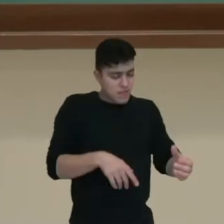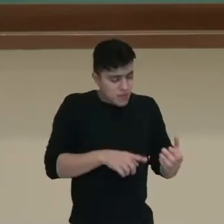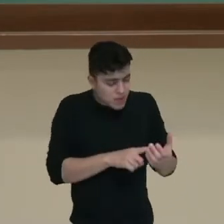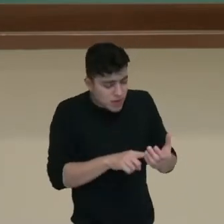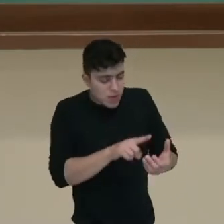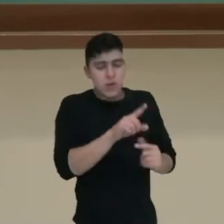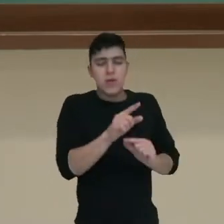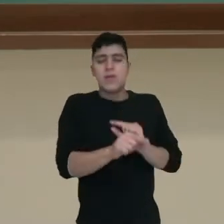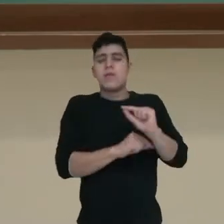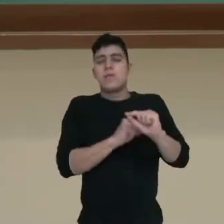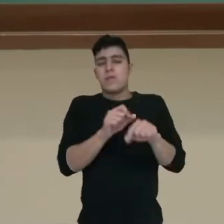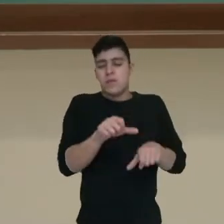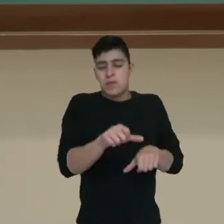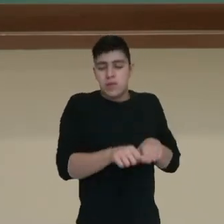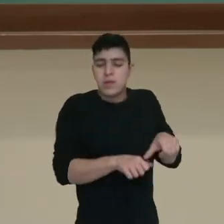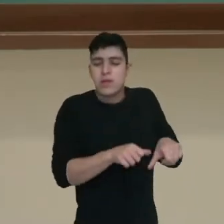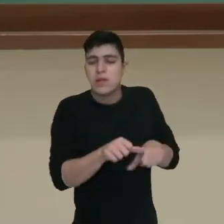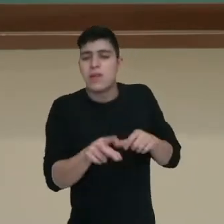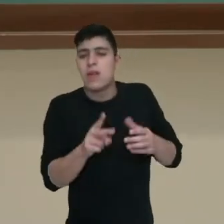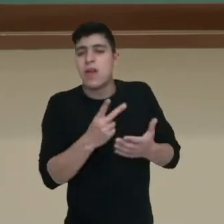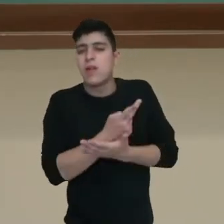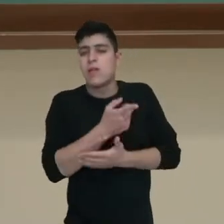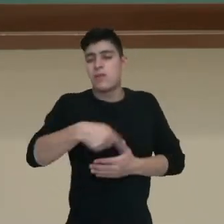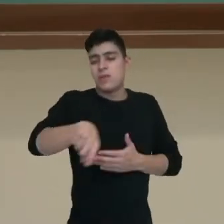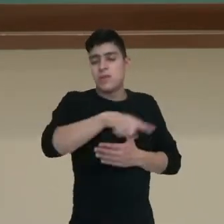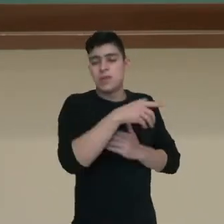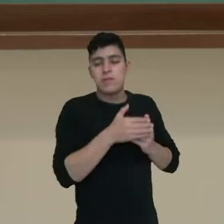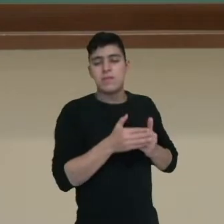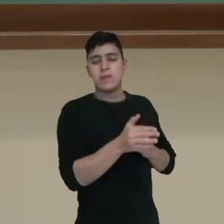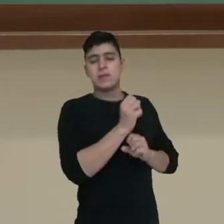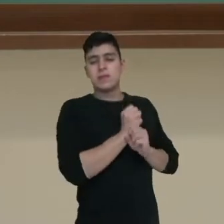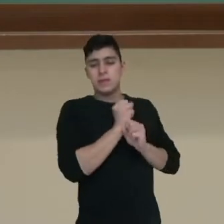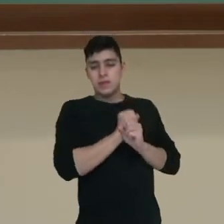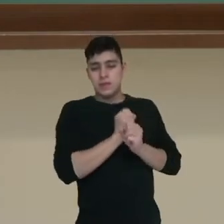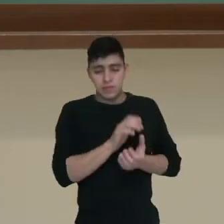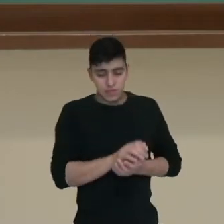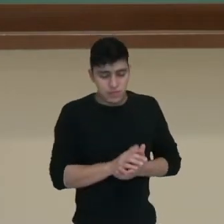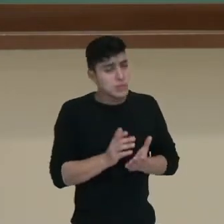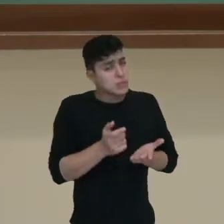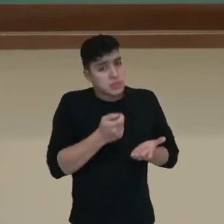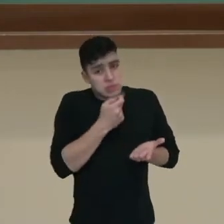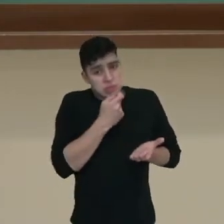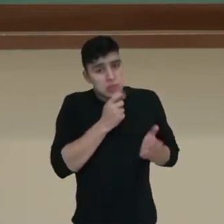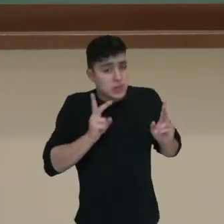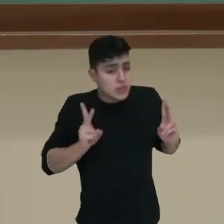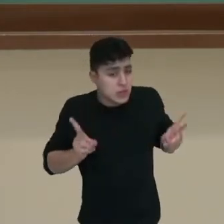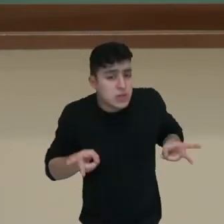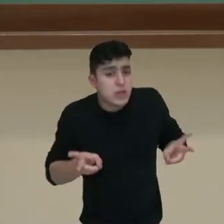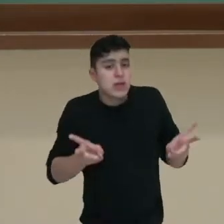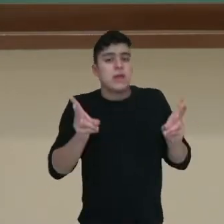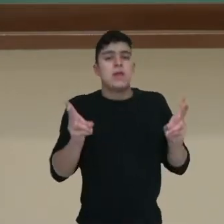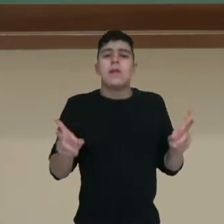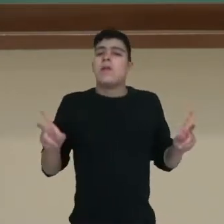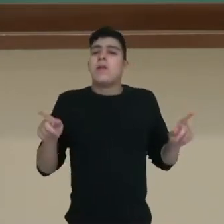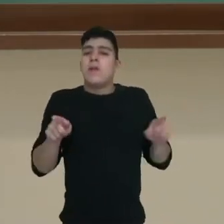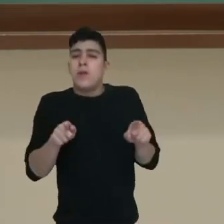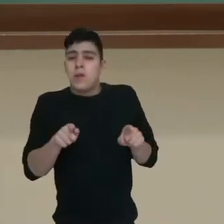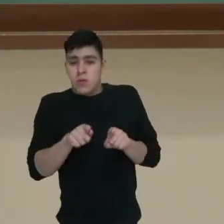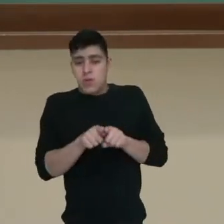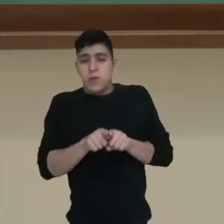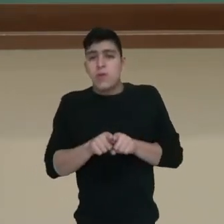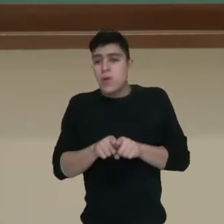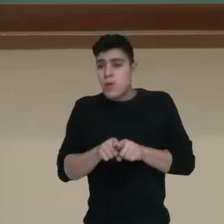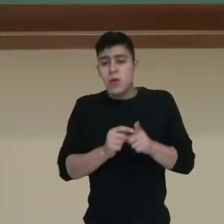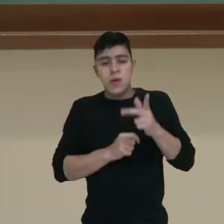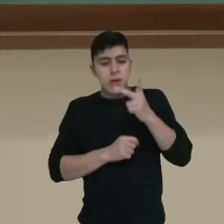quais foram as alterações que foram ocorrendo ao longo do tempo e que estão acontecendo, por exemplo, como a gente fala do branqueamento